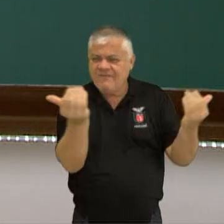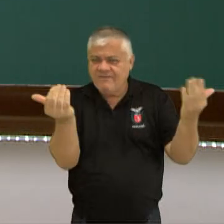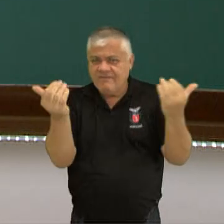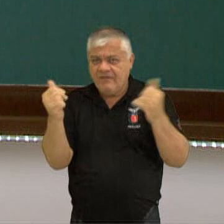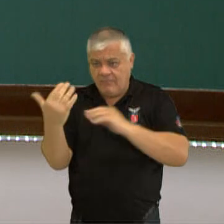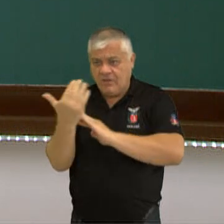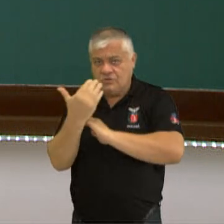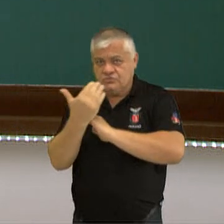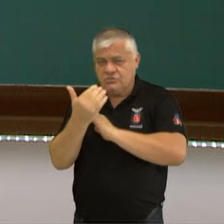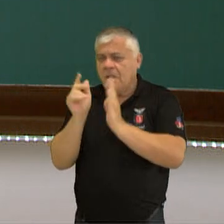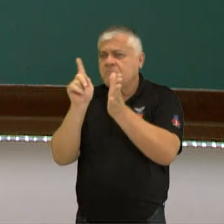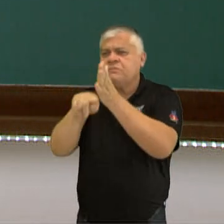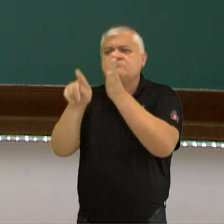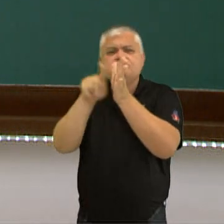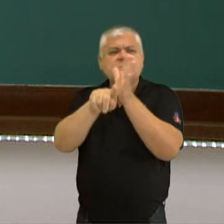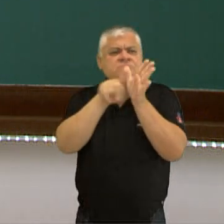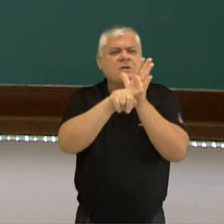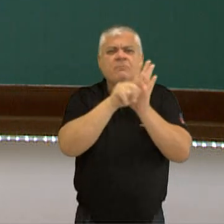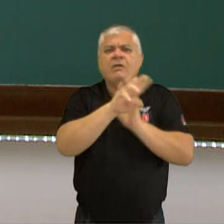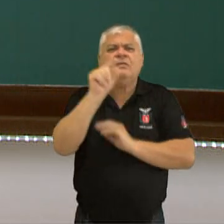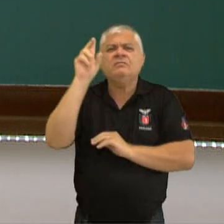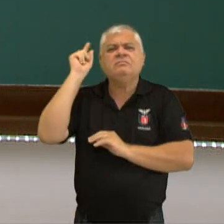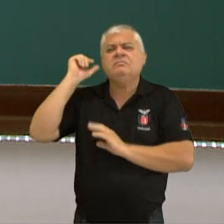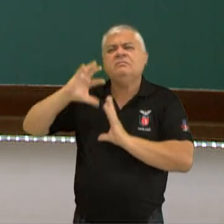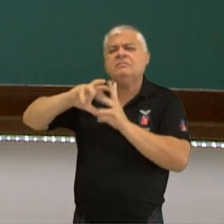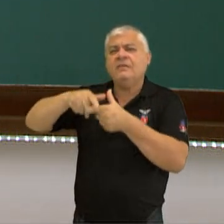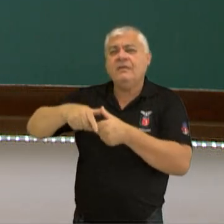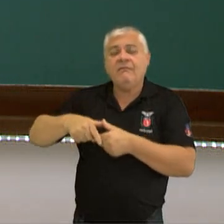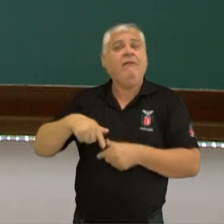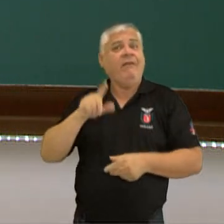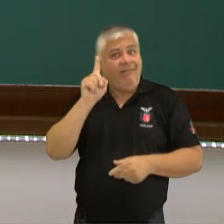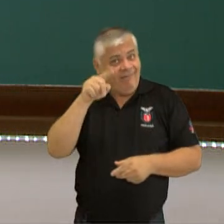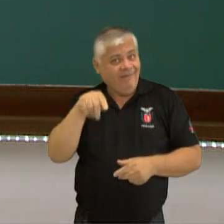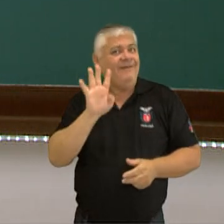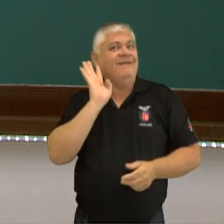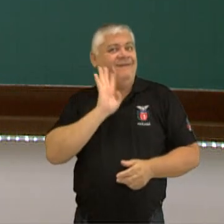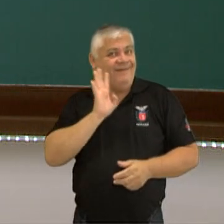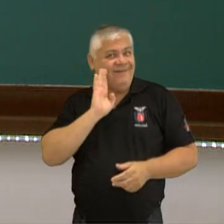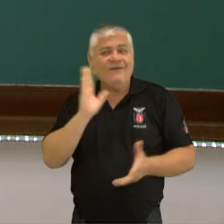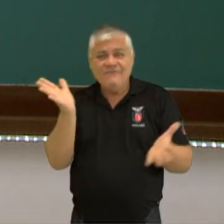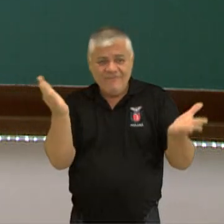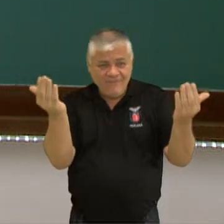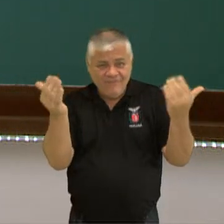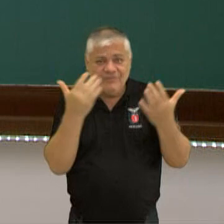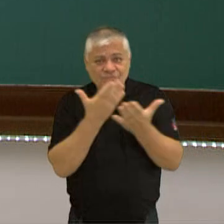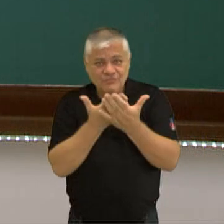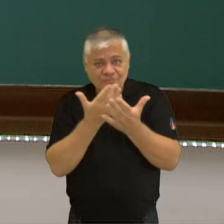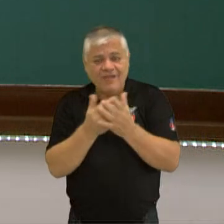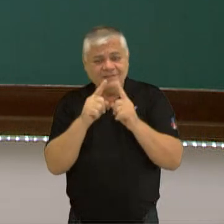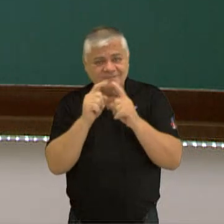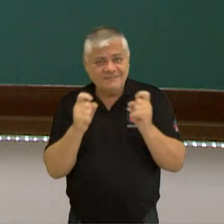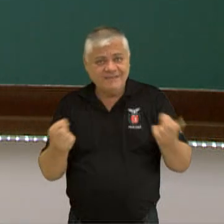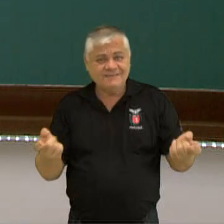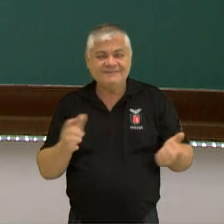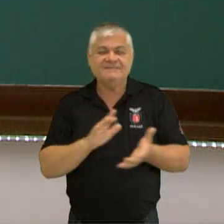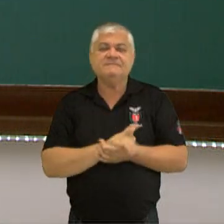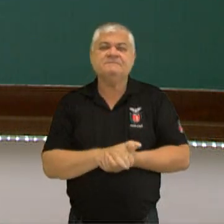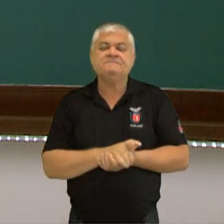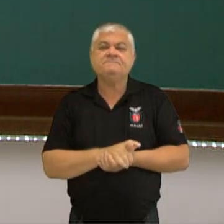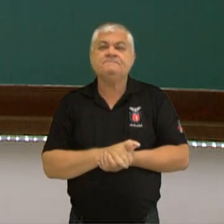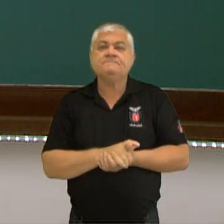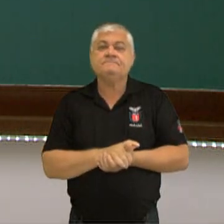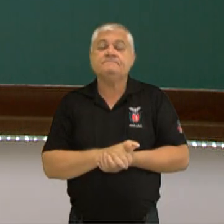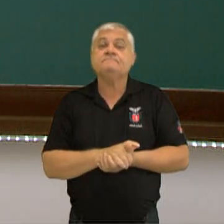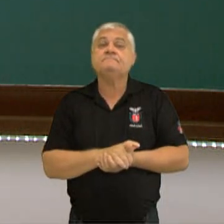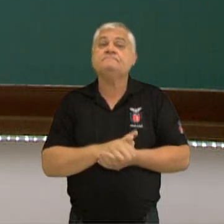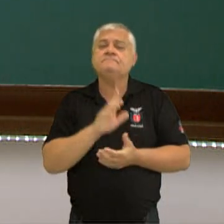e começou a perguntar da Terra Primitiva? É isso mesmo! Chama todo mundo para participar da aula de ciência. Então vamos relembrar? Nós